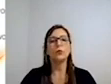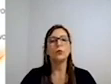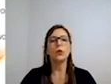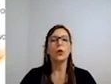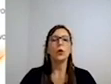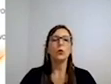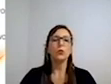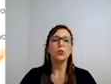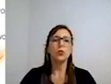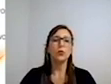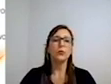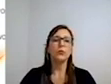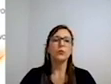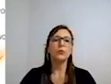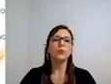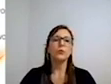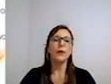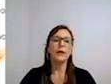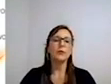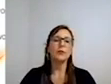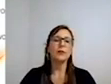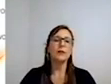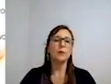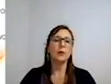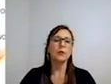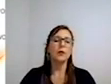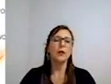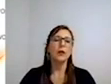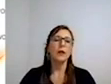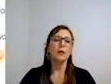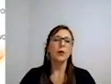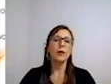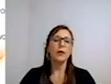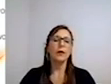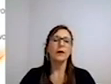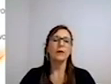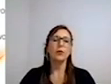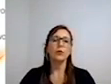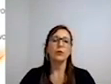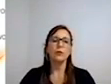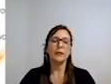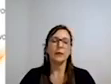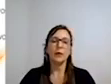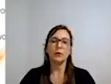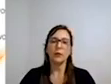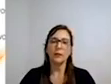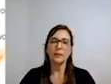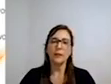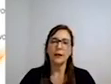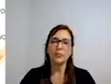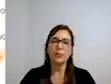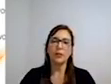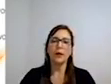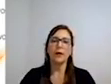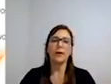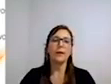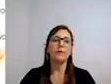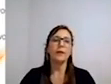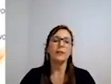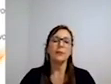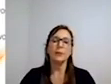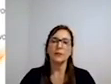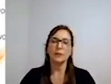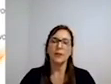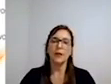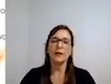pescoço, os ombros, os braços e as mãos. Embora a coluna vertebral tenha 7